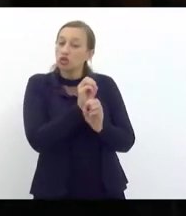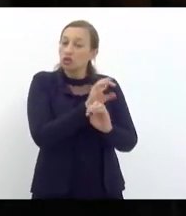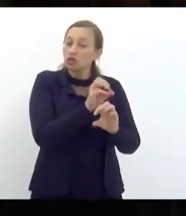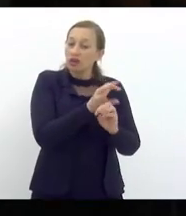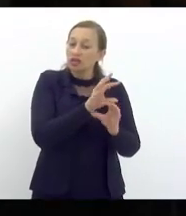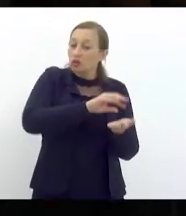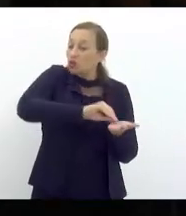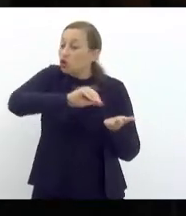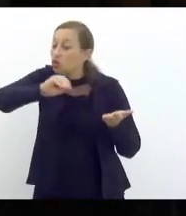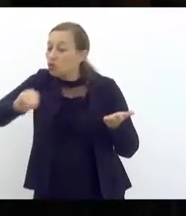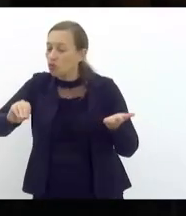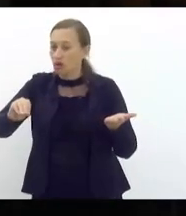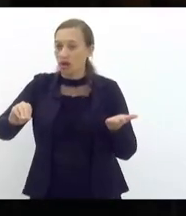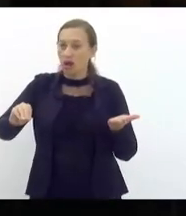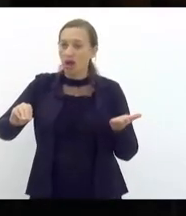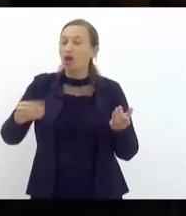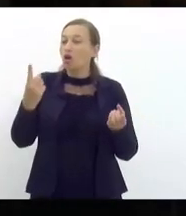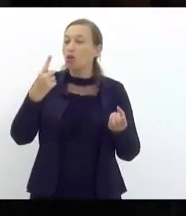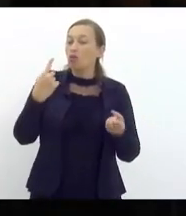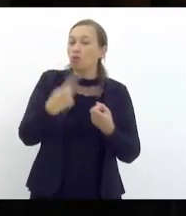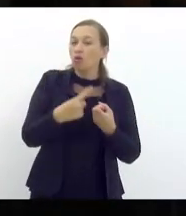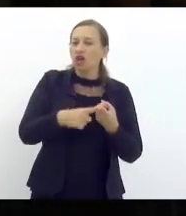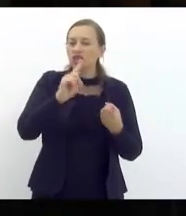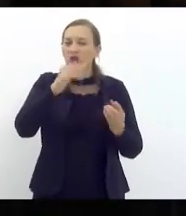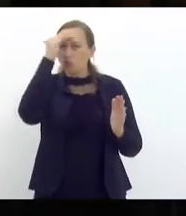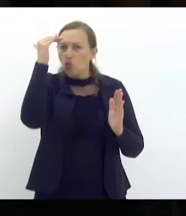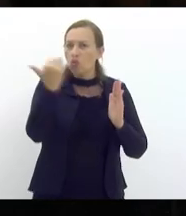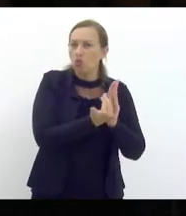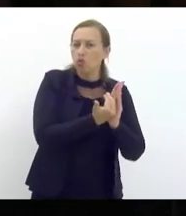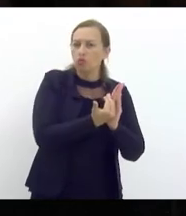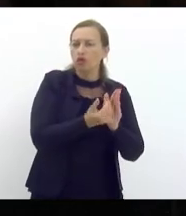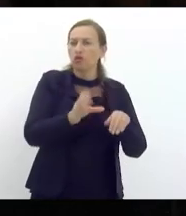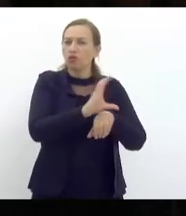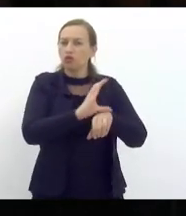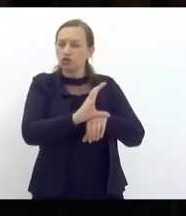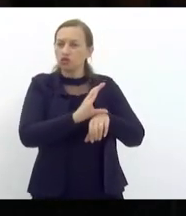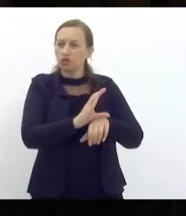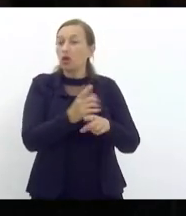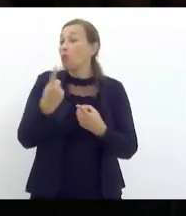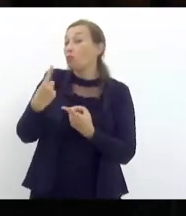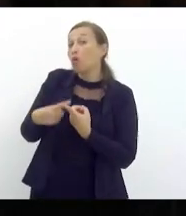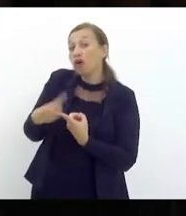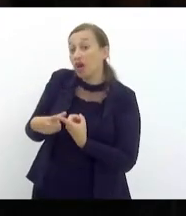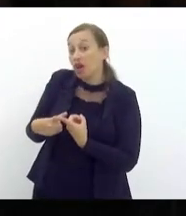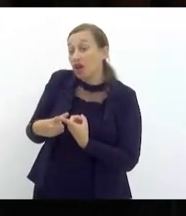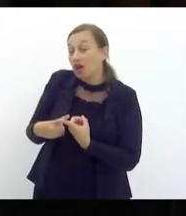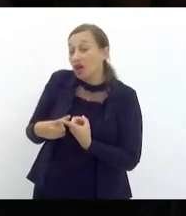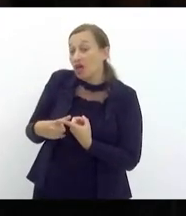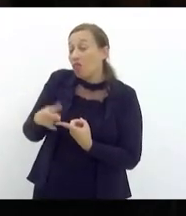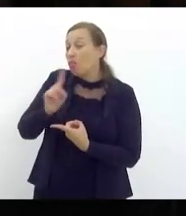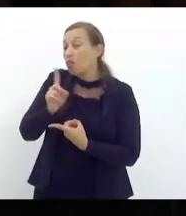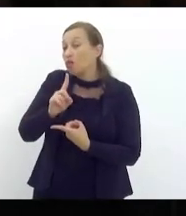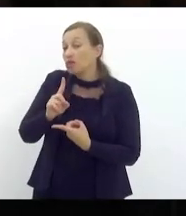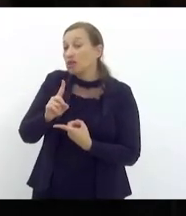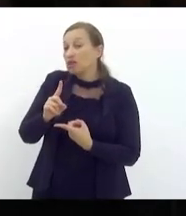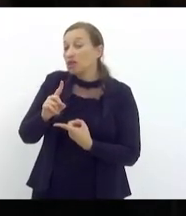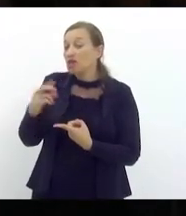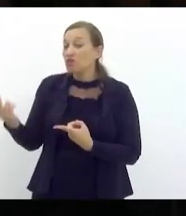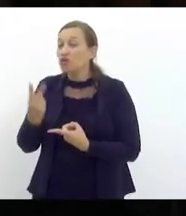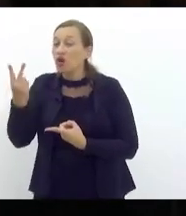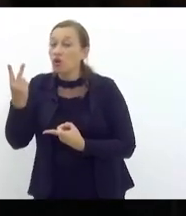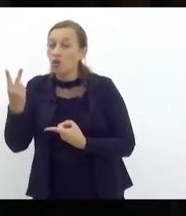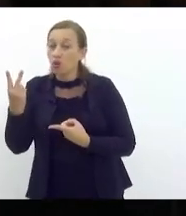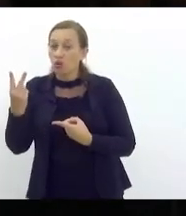que era para ser para educação porque que não cumpre os mínimos constitucionais e porque não está tendo uma prioridade naquilo que